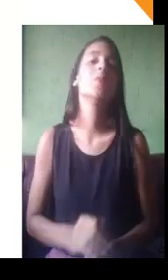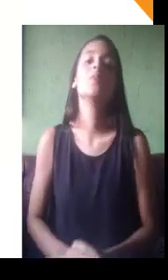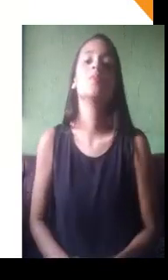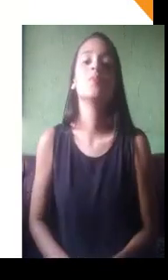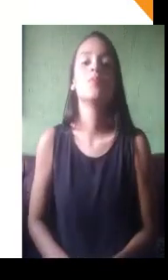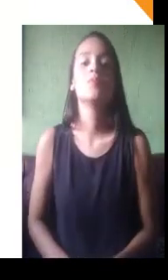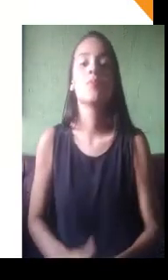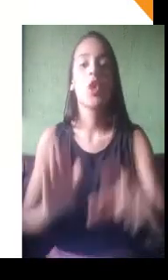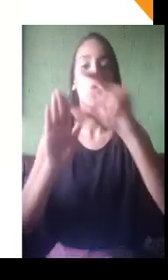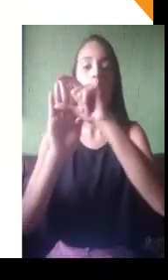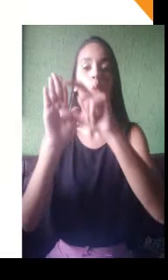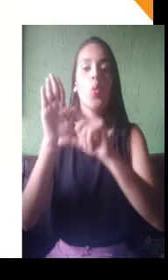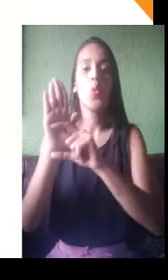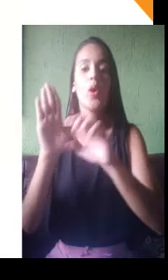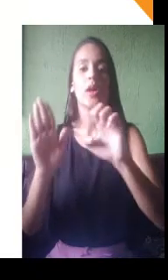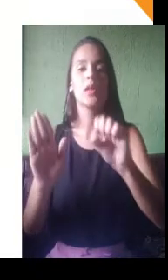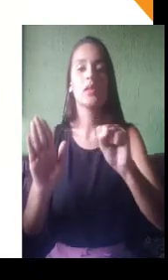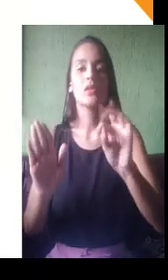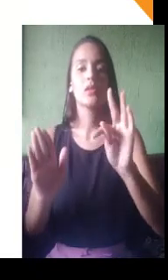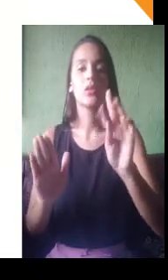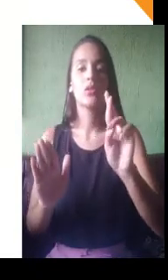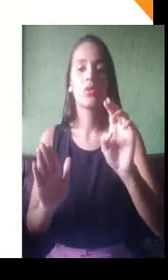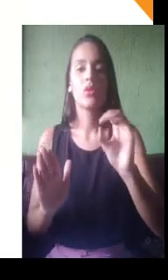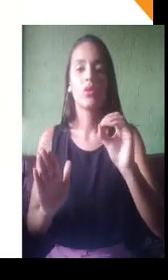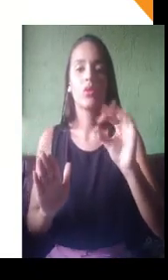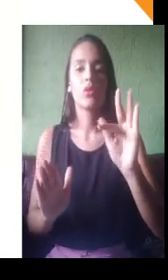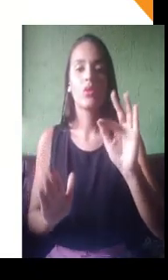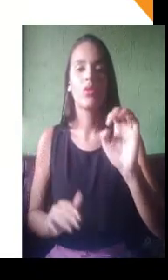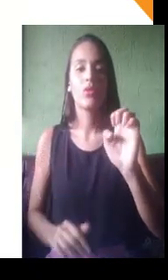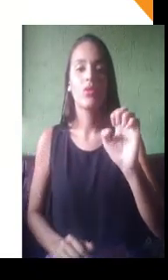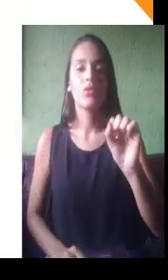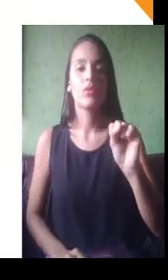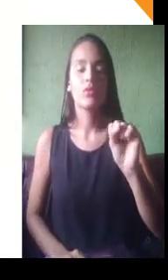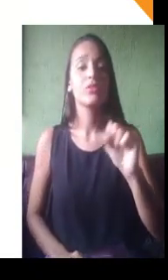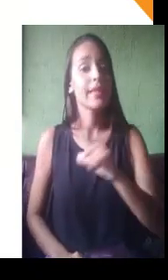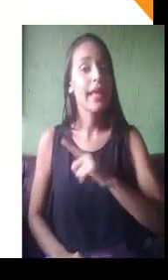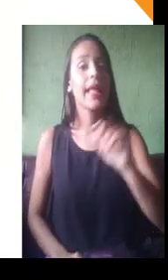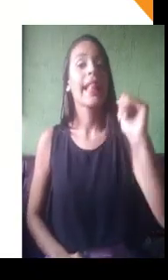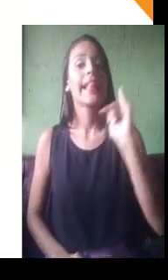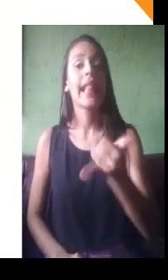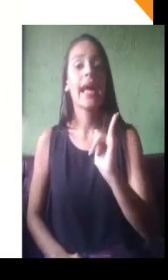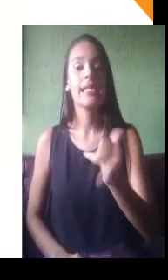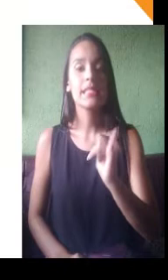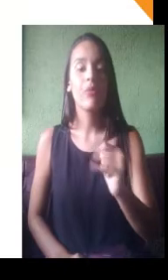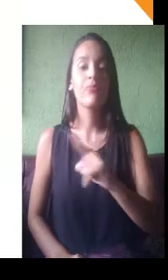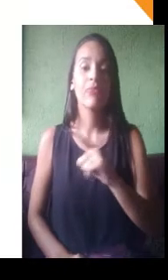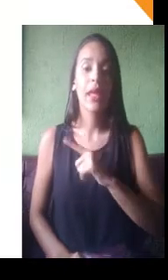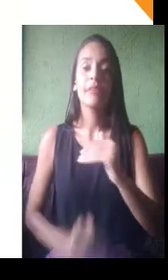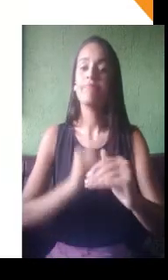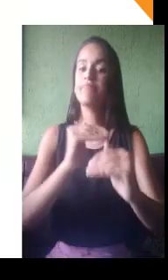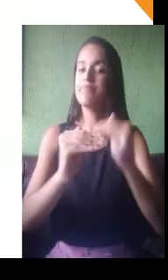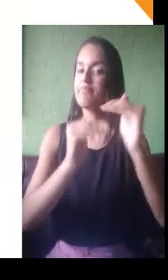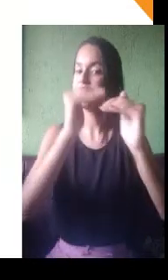primeiros versos, ou esses dois, ou essas duas estrofes, aí a gente tem marcas de quê? Marcas de uma narração.